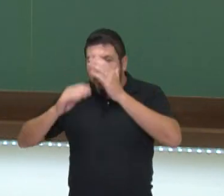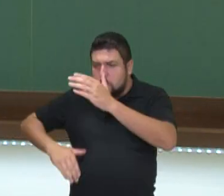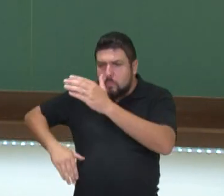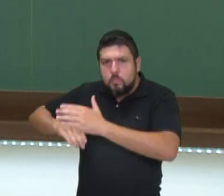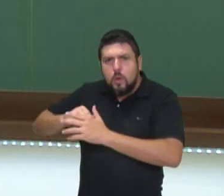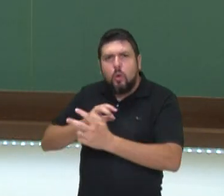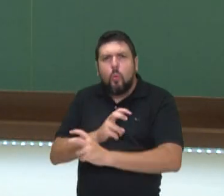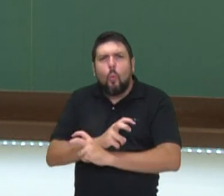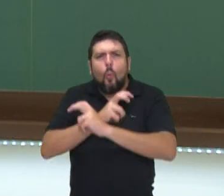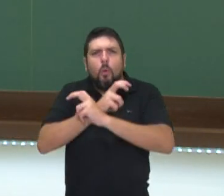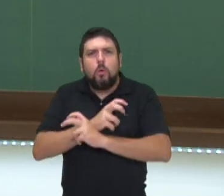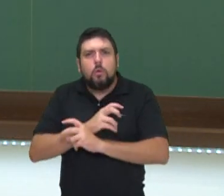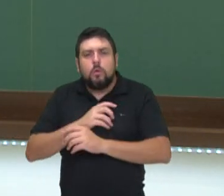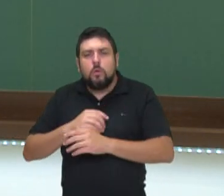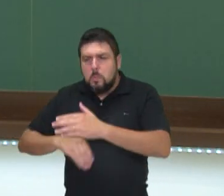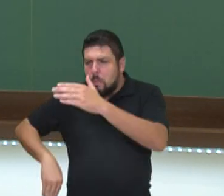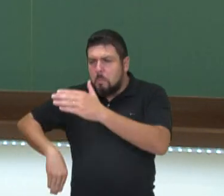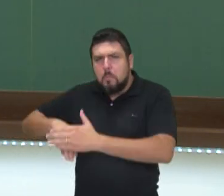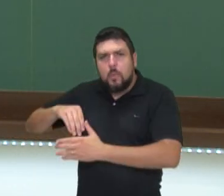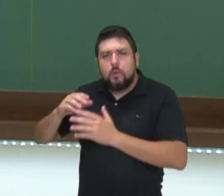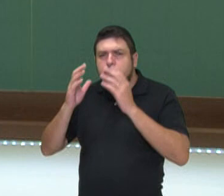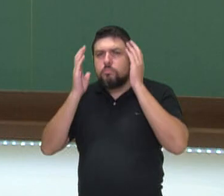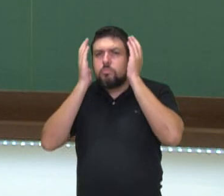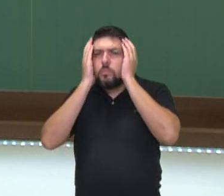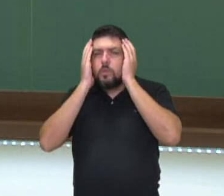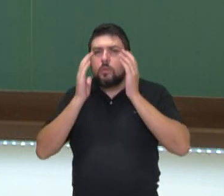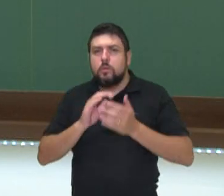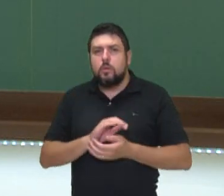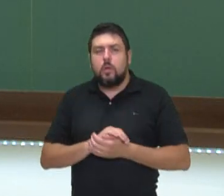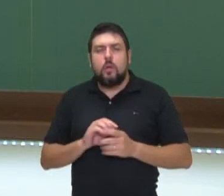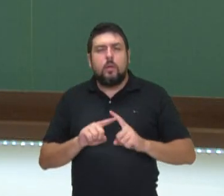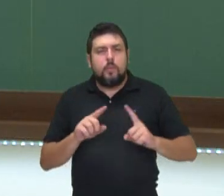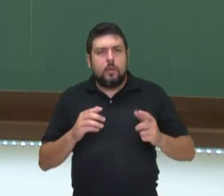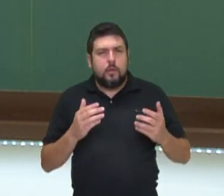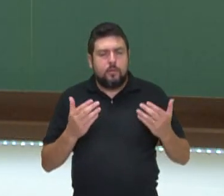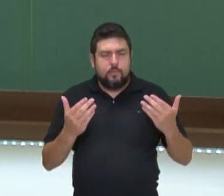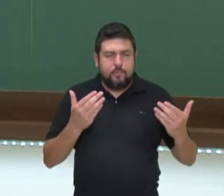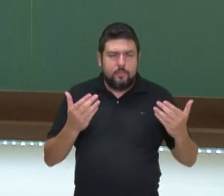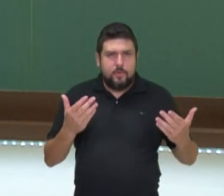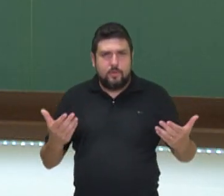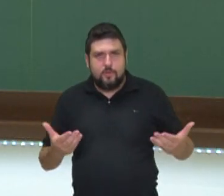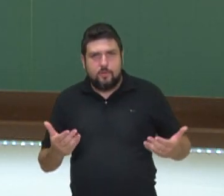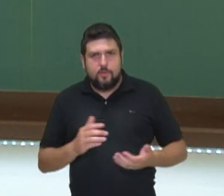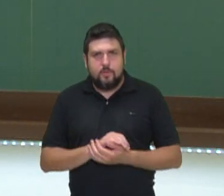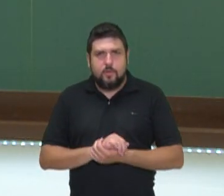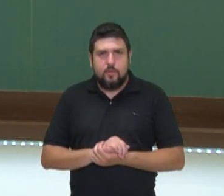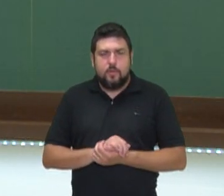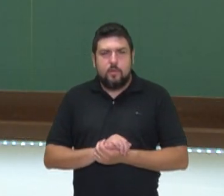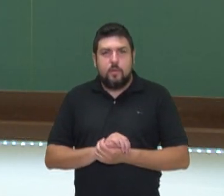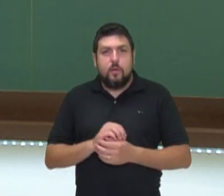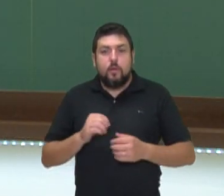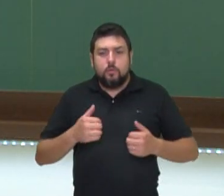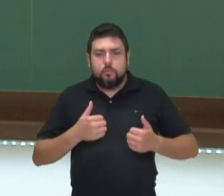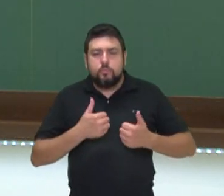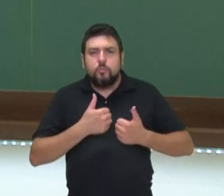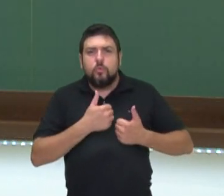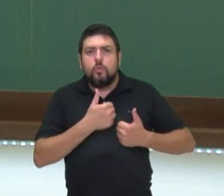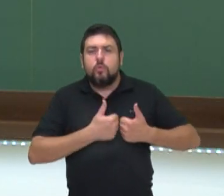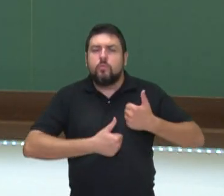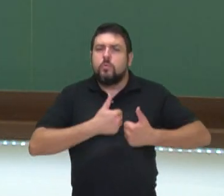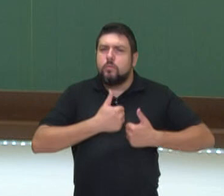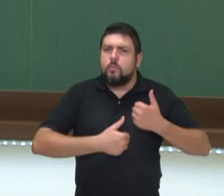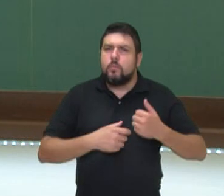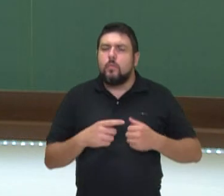que que a gente pode fazer uma comparação de hoje em dia, né? Que o futebol ainda tem